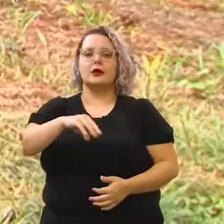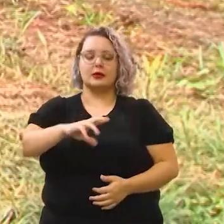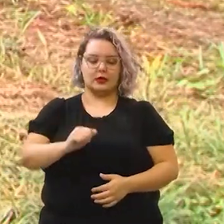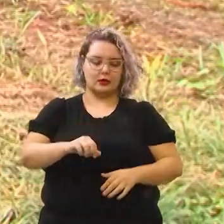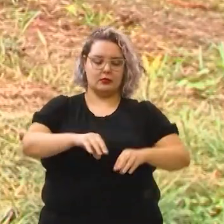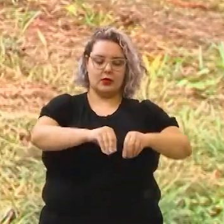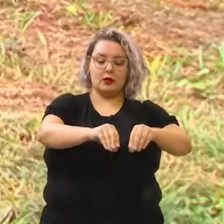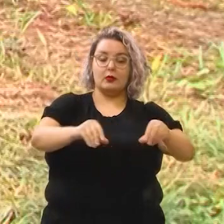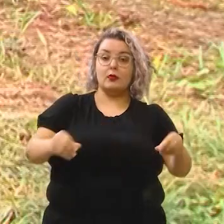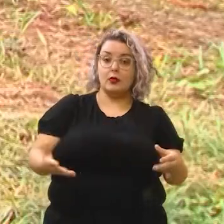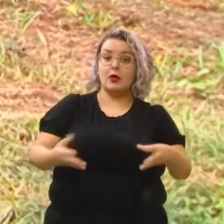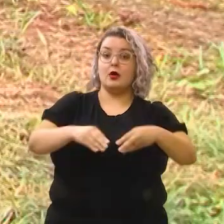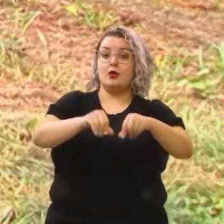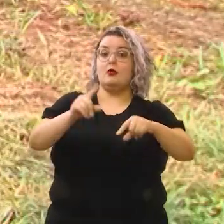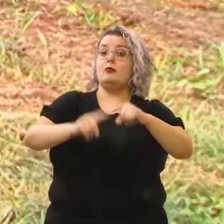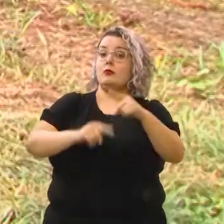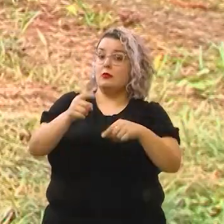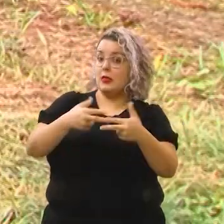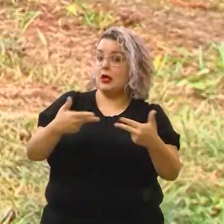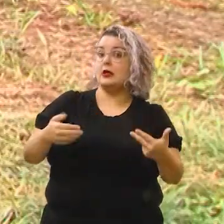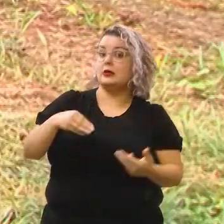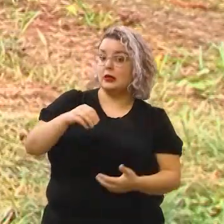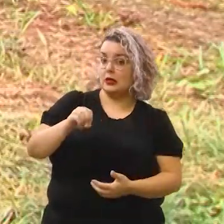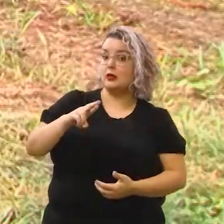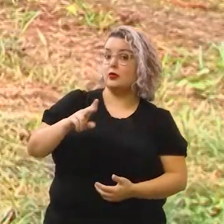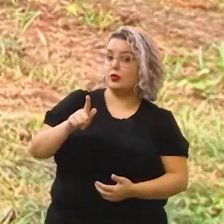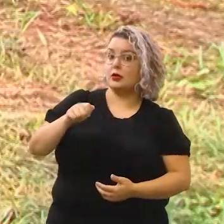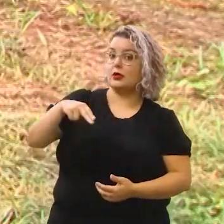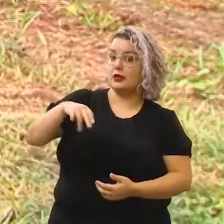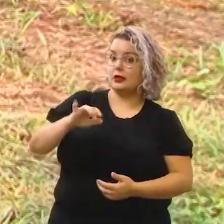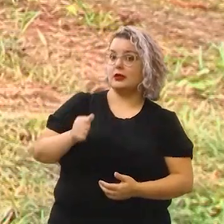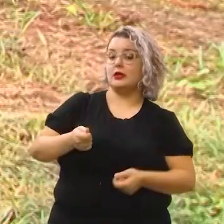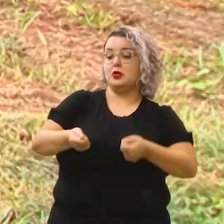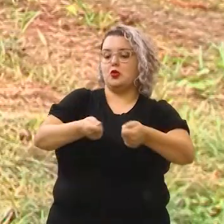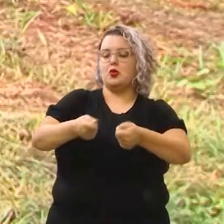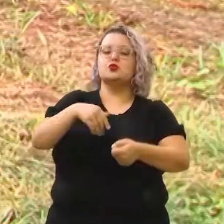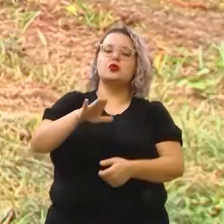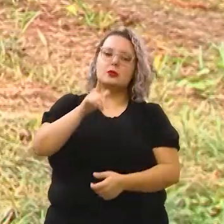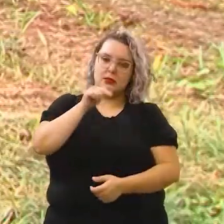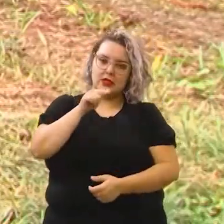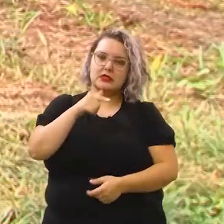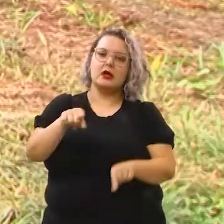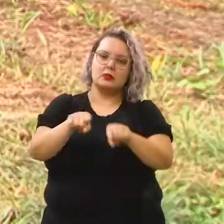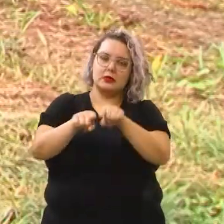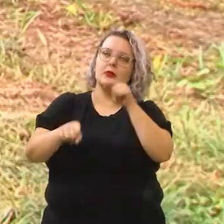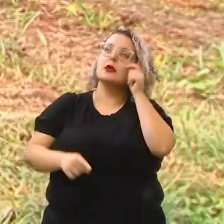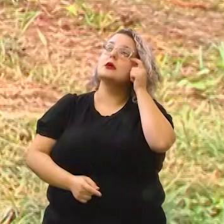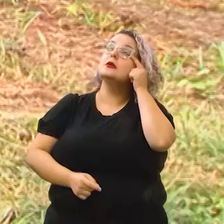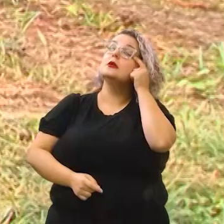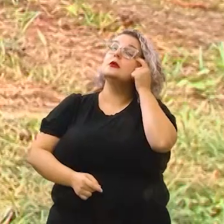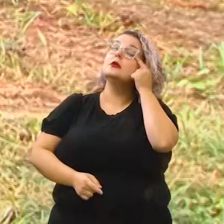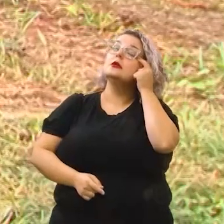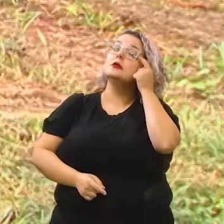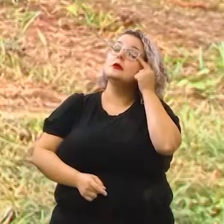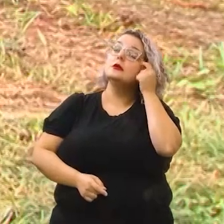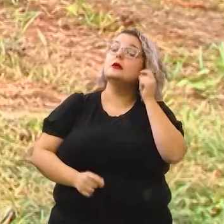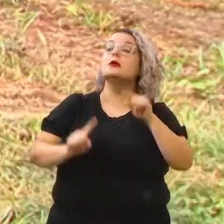solo. Um solo mais rico em matéria orgânica, ele retém mais água também, tá?